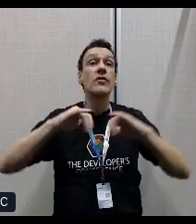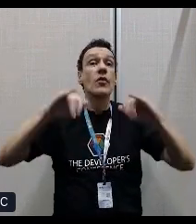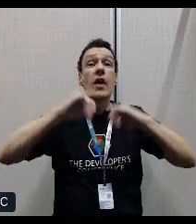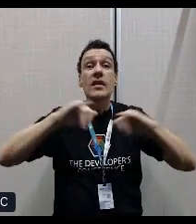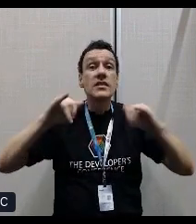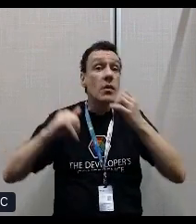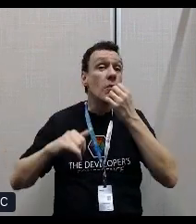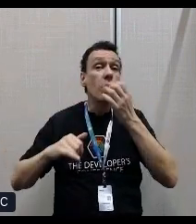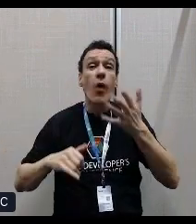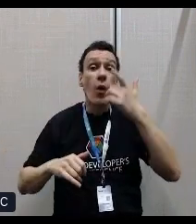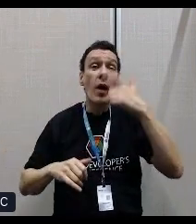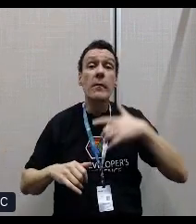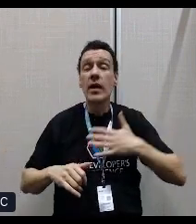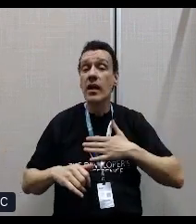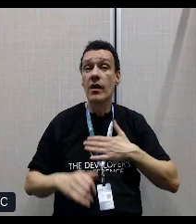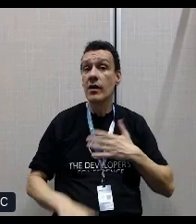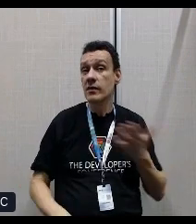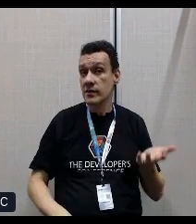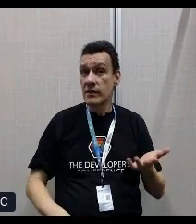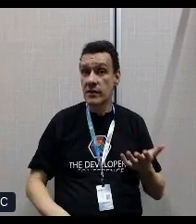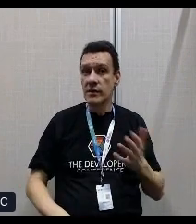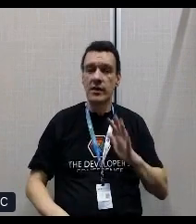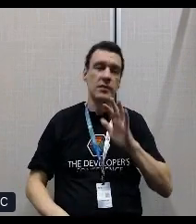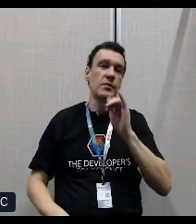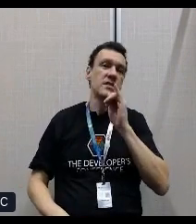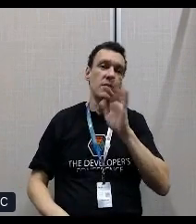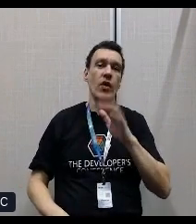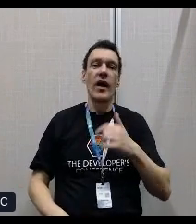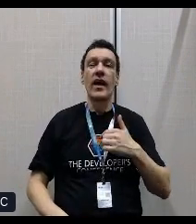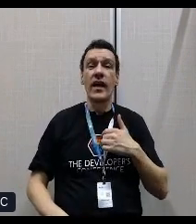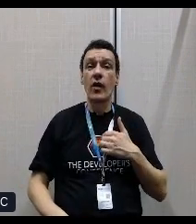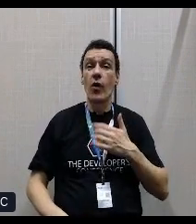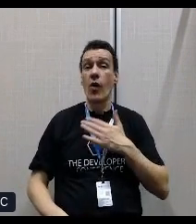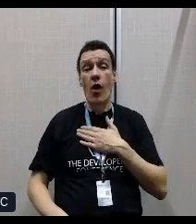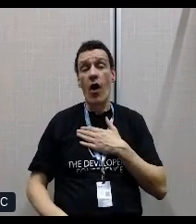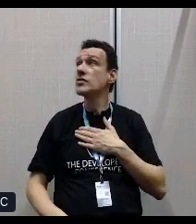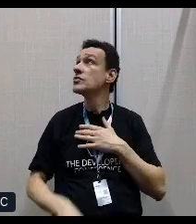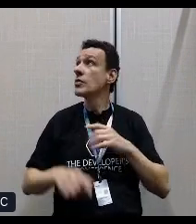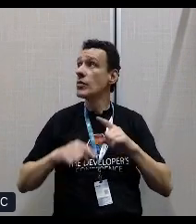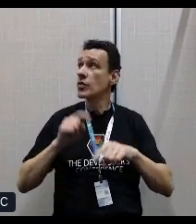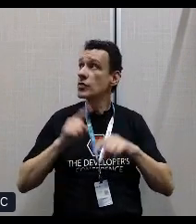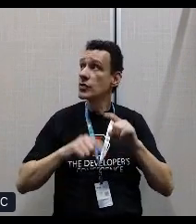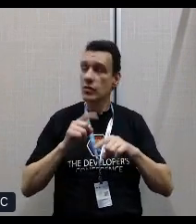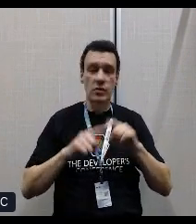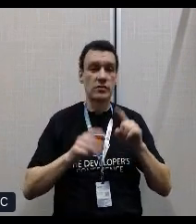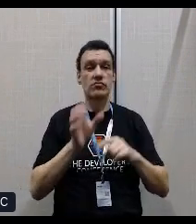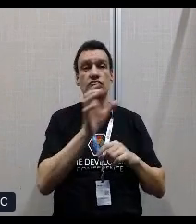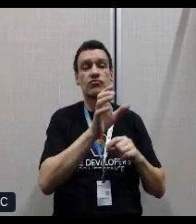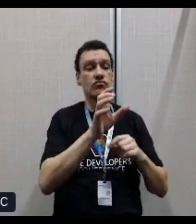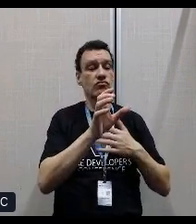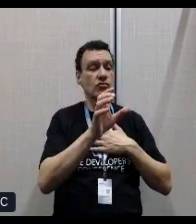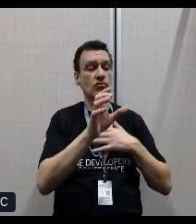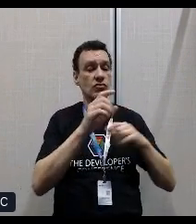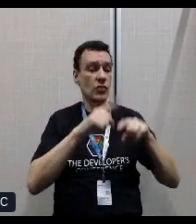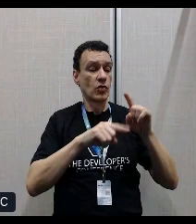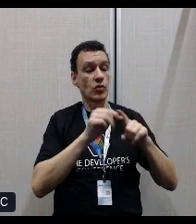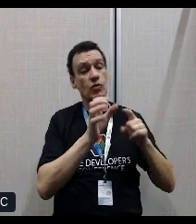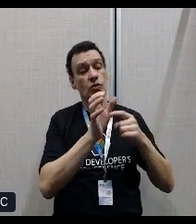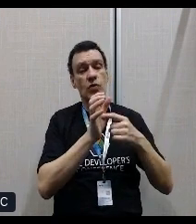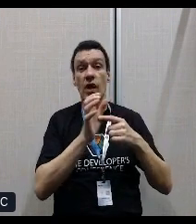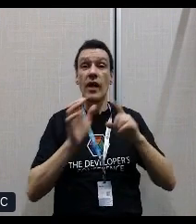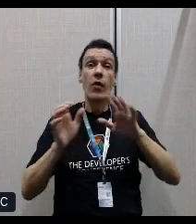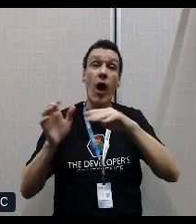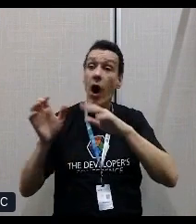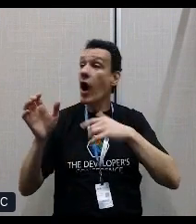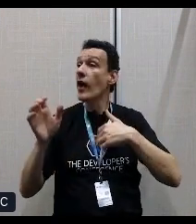do que o boca a boca, né? Então, se eu digo, olha, eu gosto disso aqui, desse produto aqui, por causa da minha experiência, do que eu vivi, eu estou indicando para outra pessoa de forma